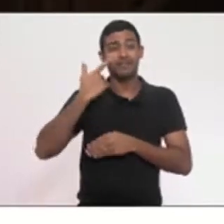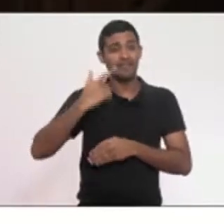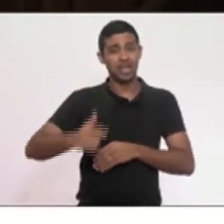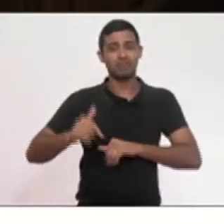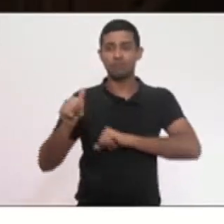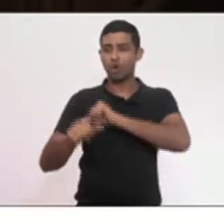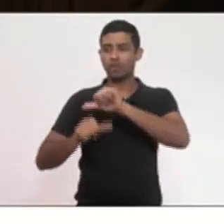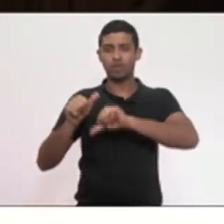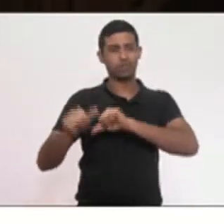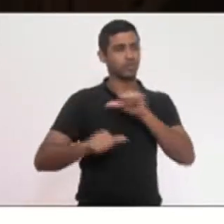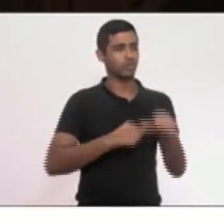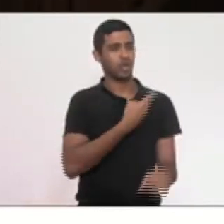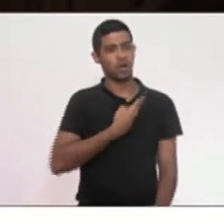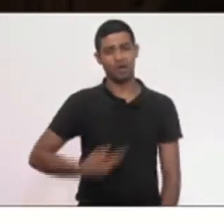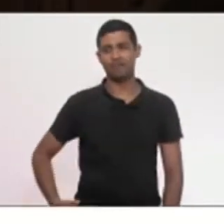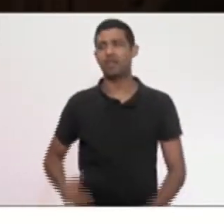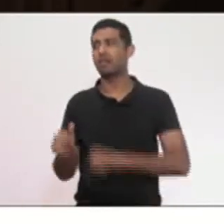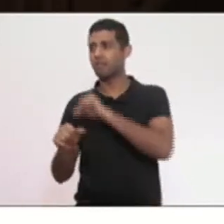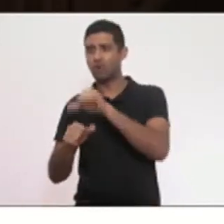governos,